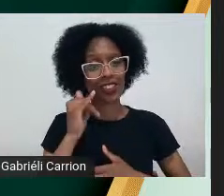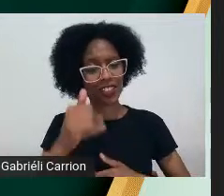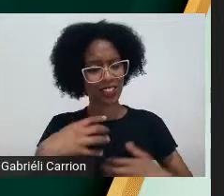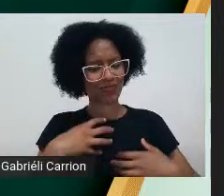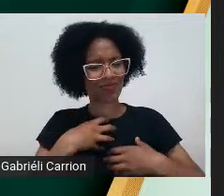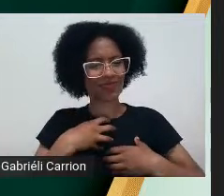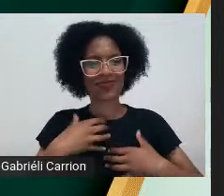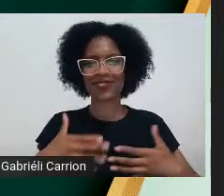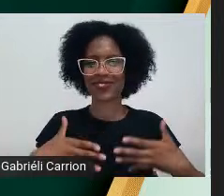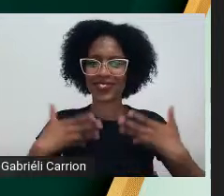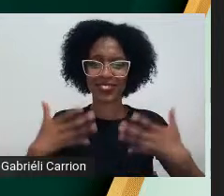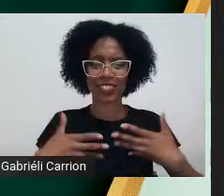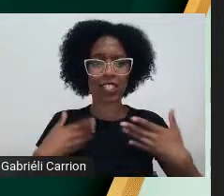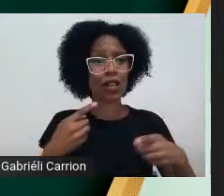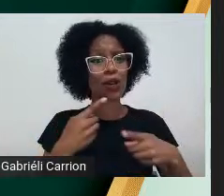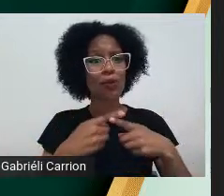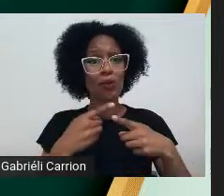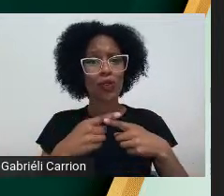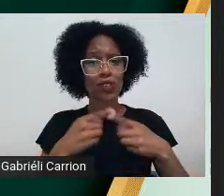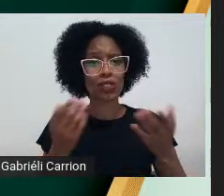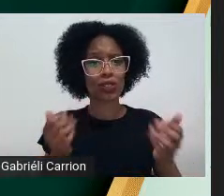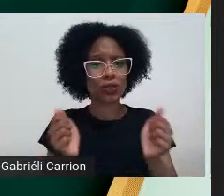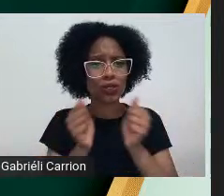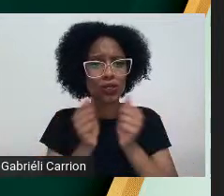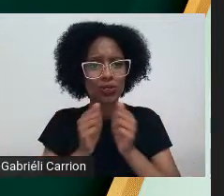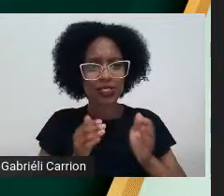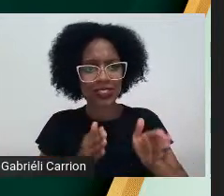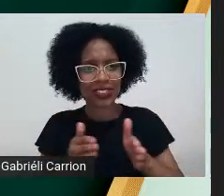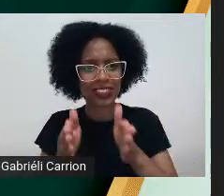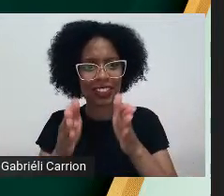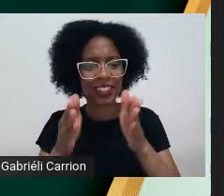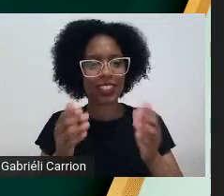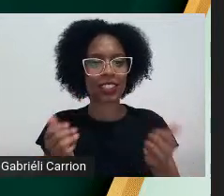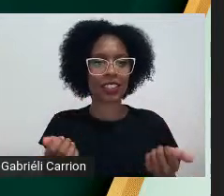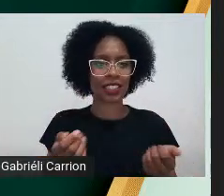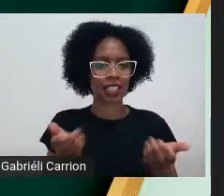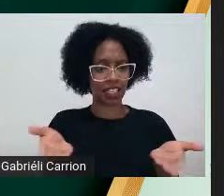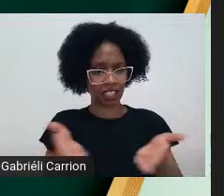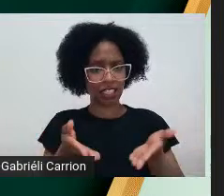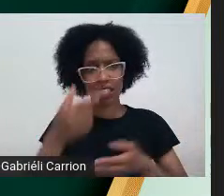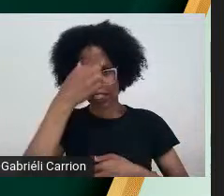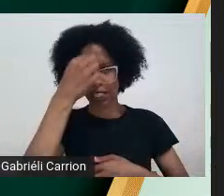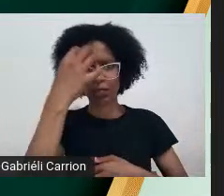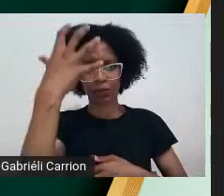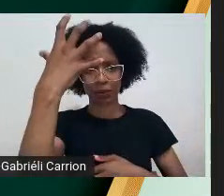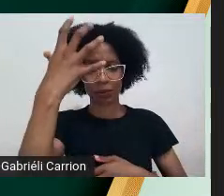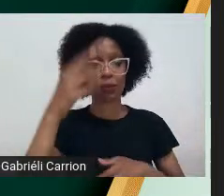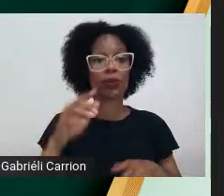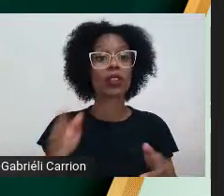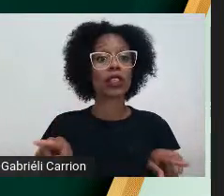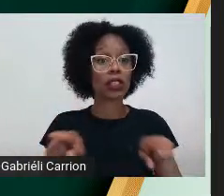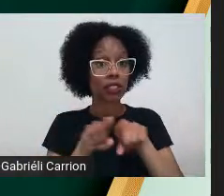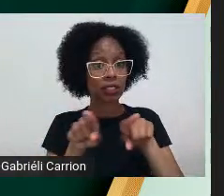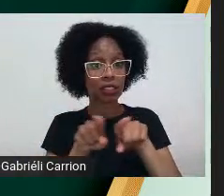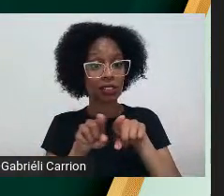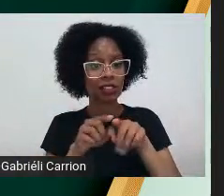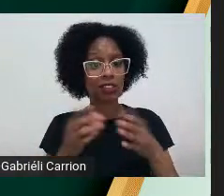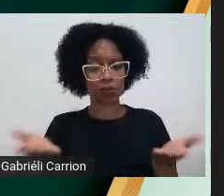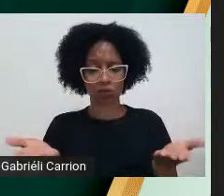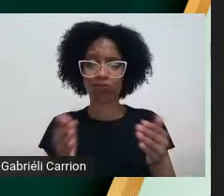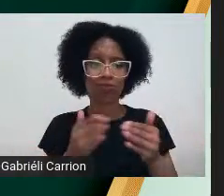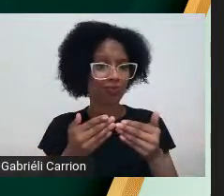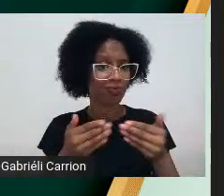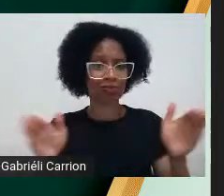muito, né, a trajetória que vocês todos tiveram aqui na Unipampa, dentro da graduação. Dizer que estamos de portas